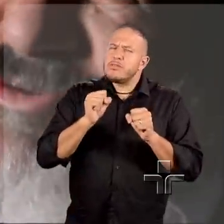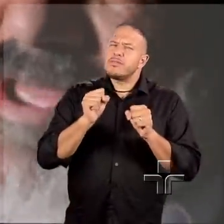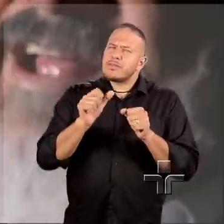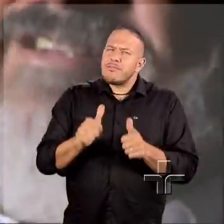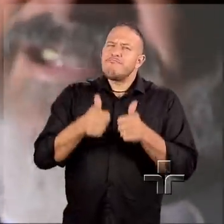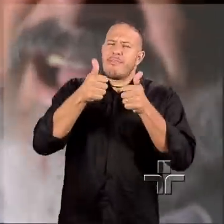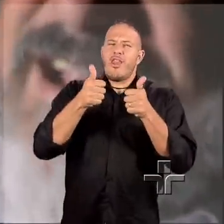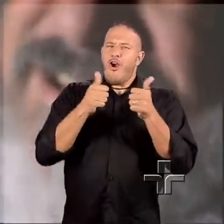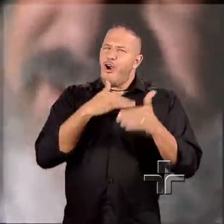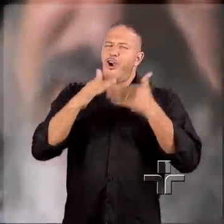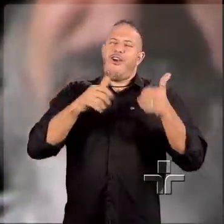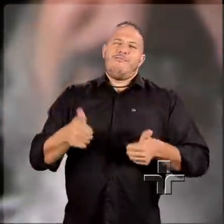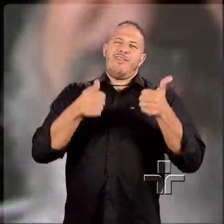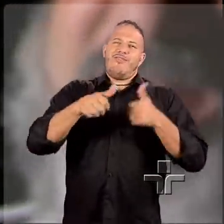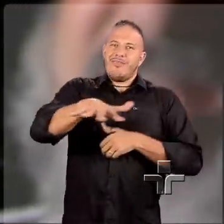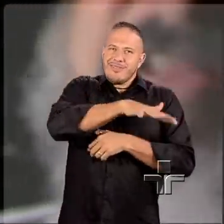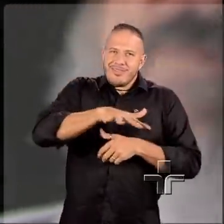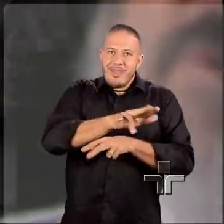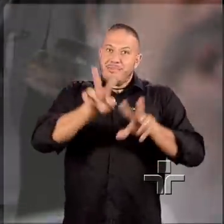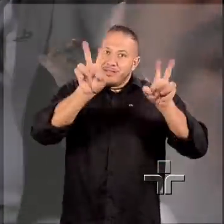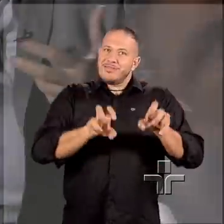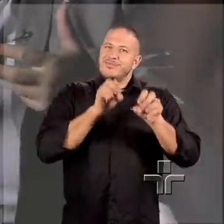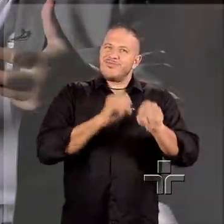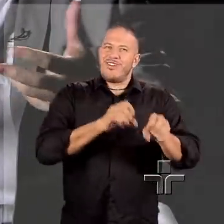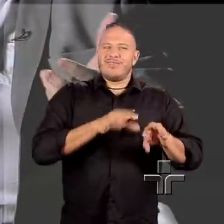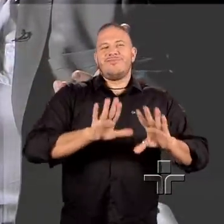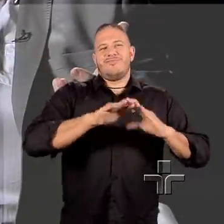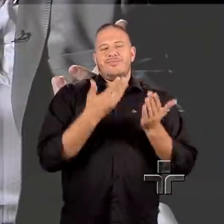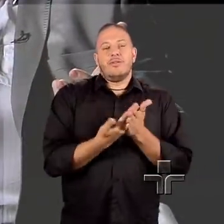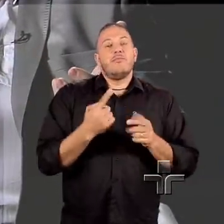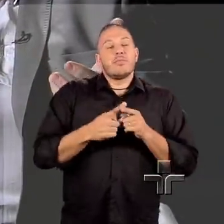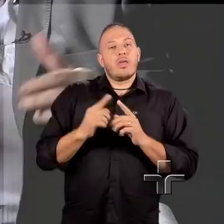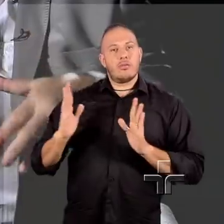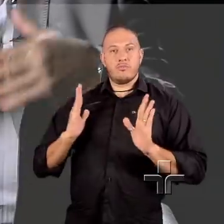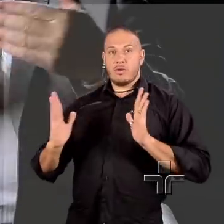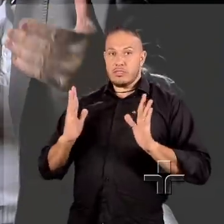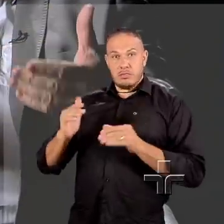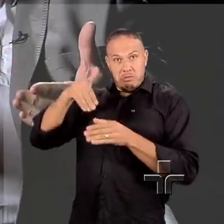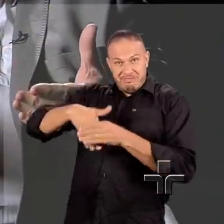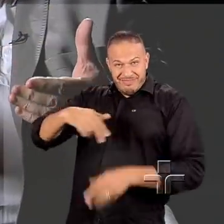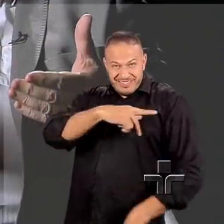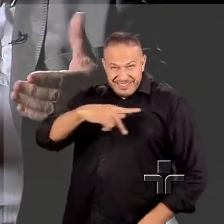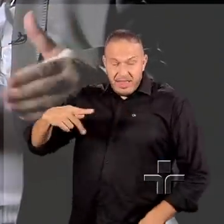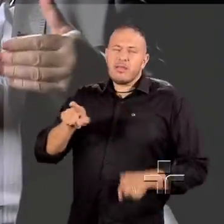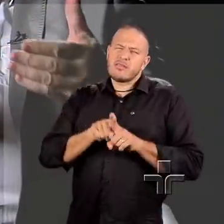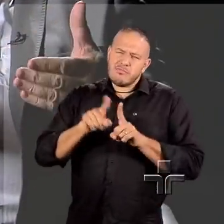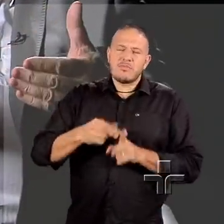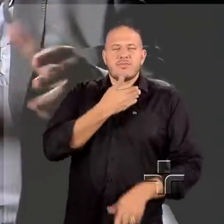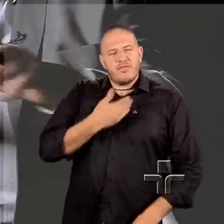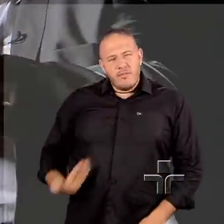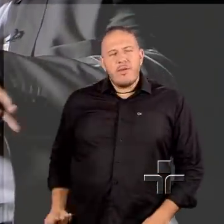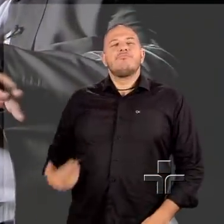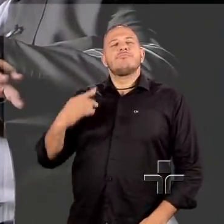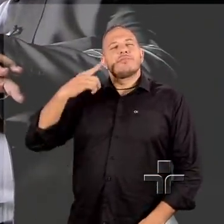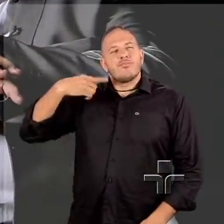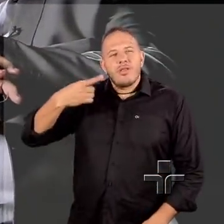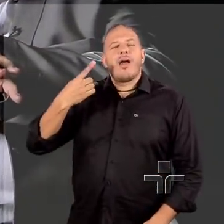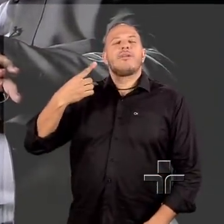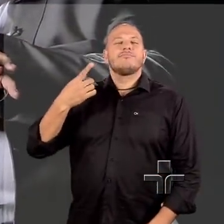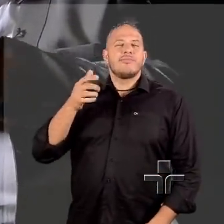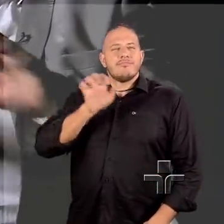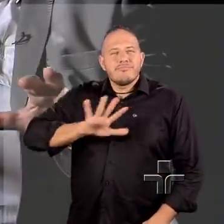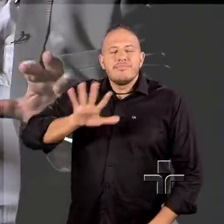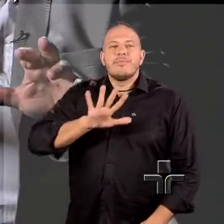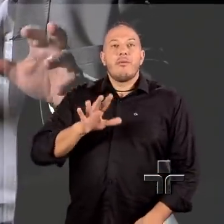mais exuberante na área de educação escolar, porque uma eleição presidencial também para governadores e o parlamento seria uma